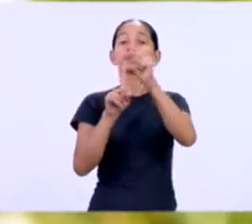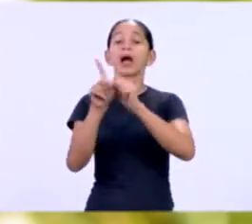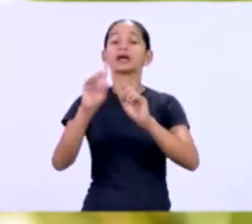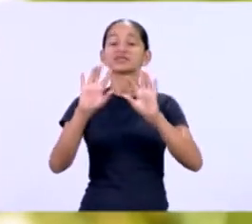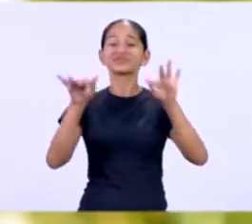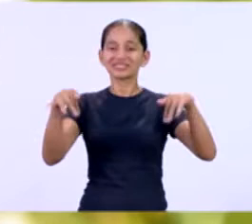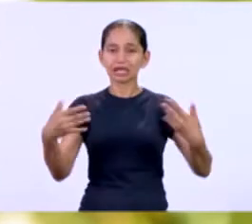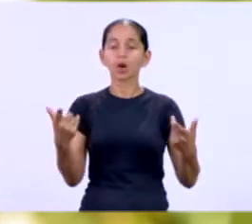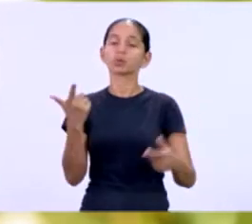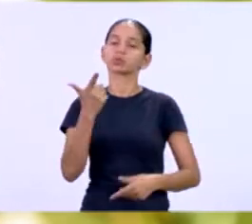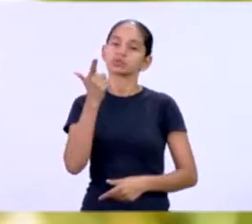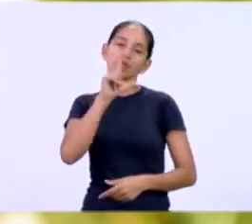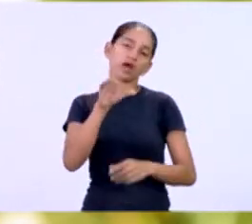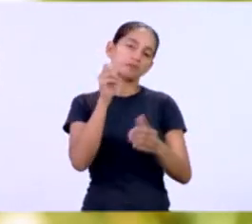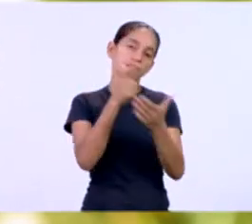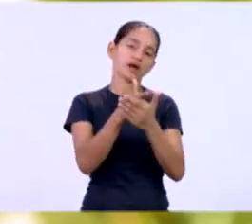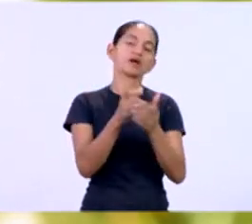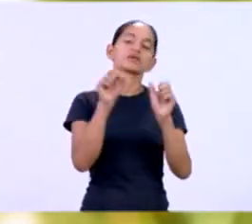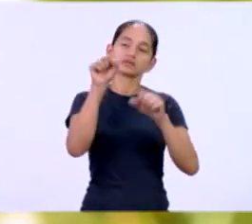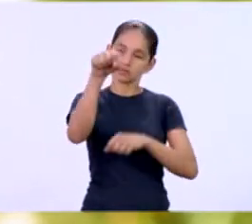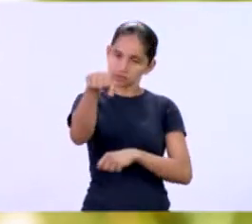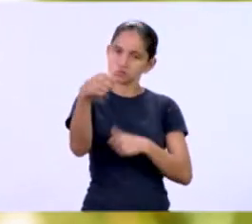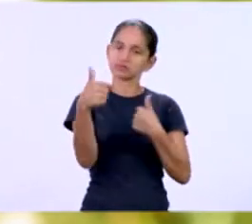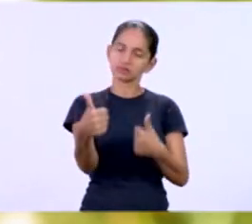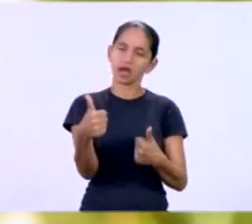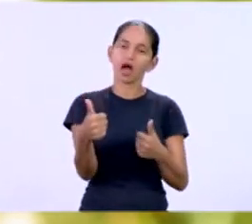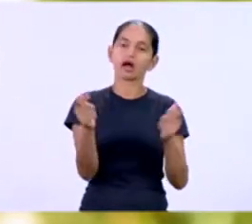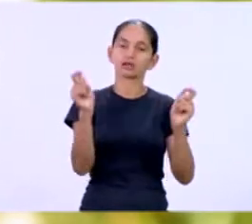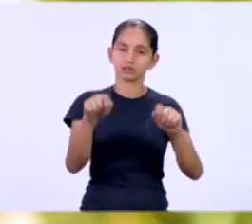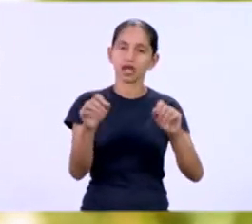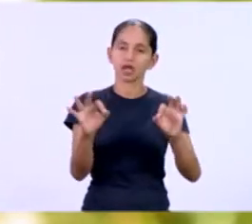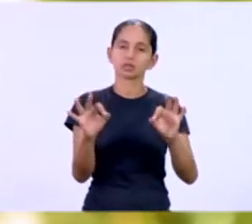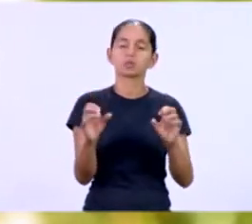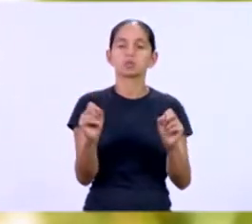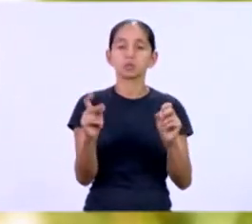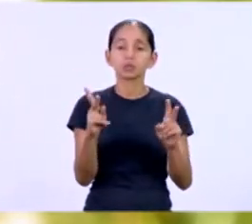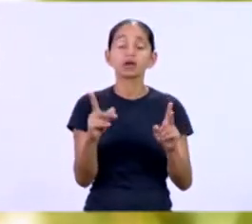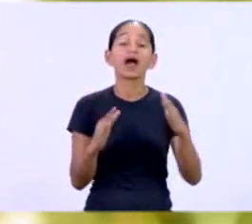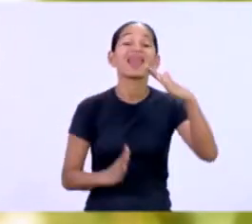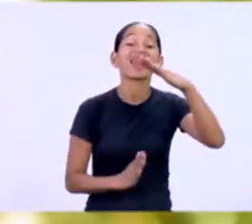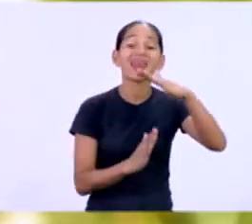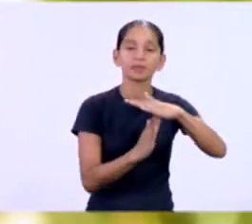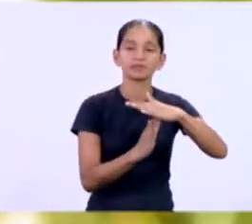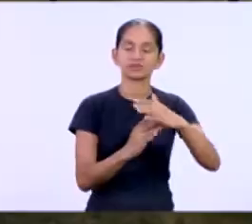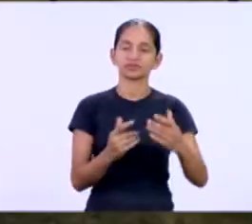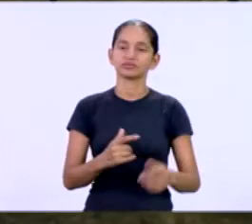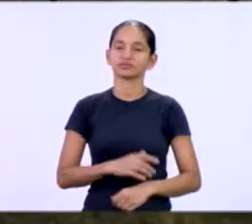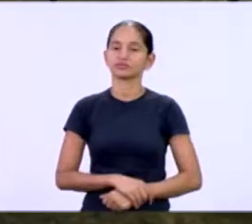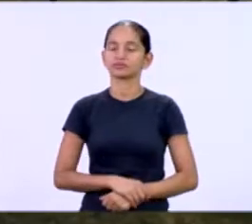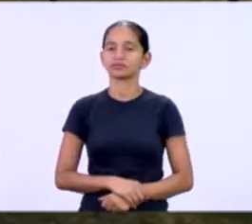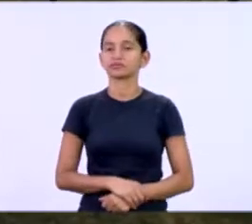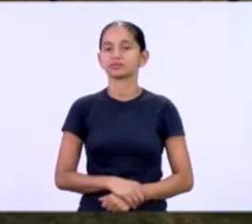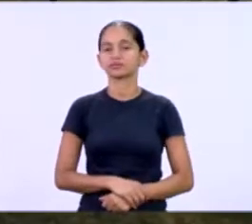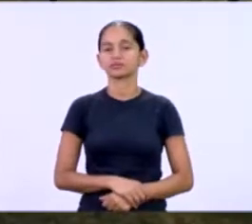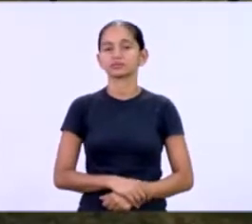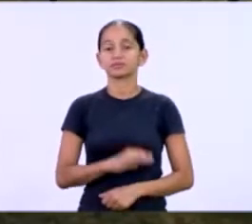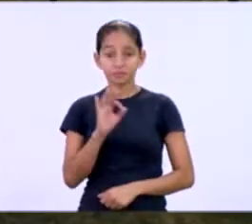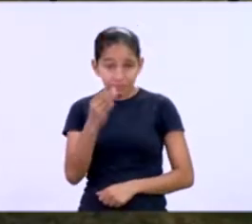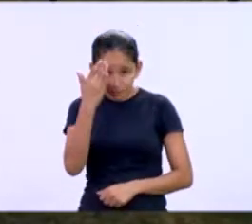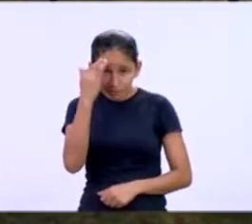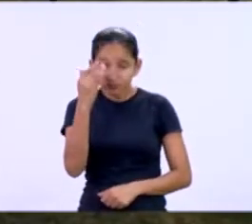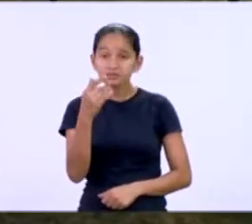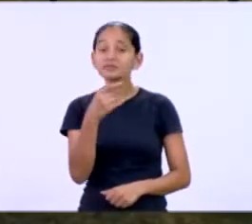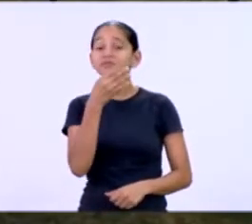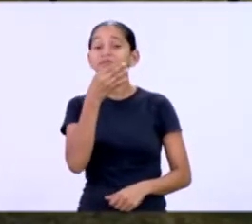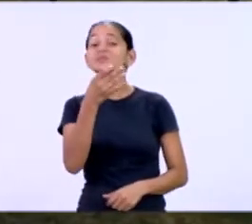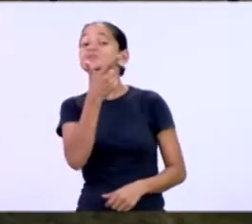né, ter aquele orçamento, um limite, né? Certo. Certo. Pedro, tem